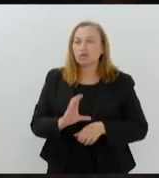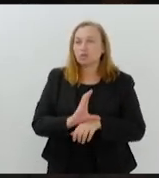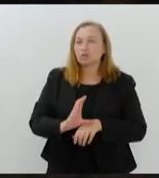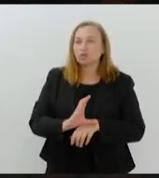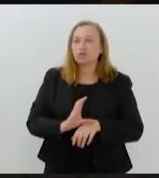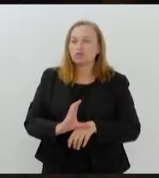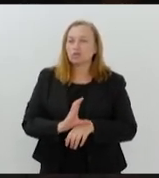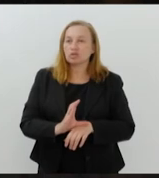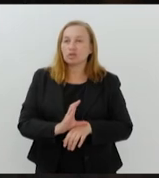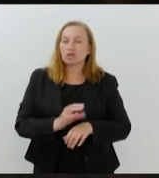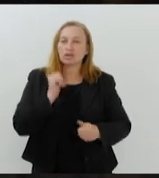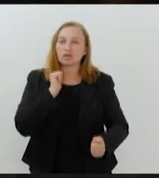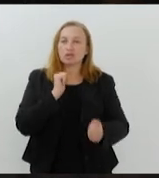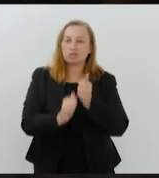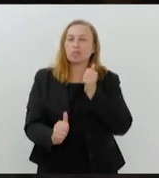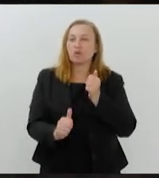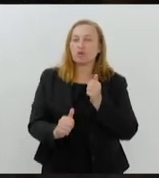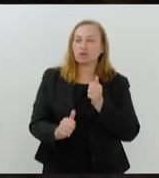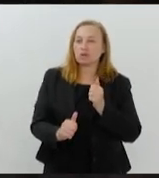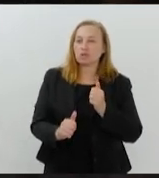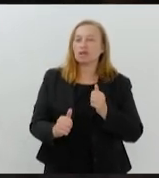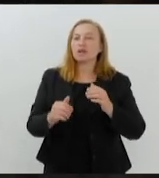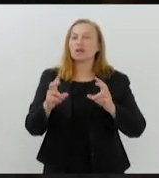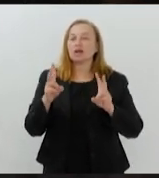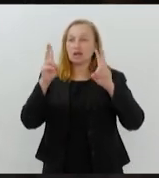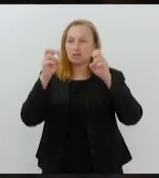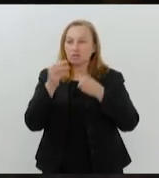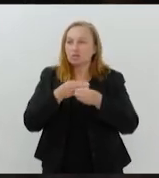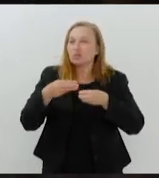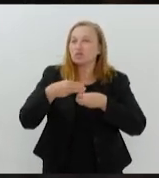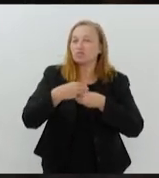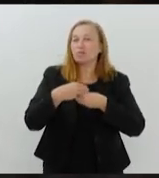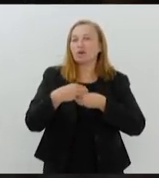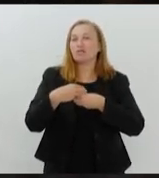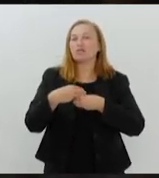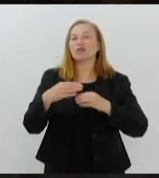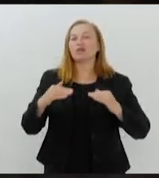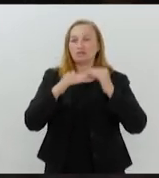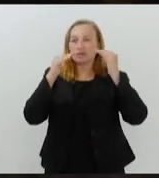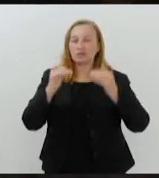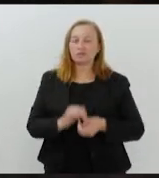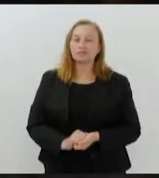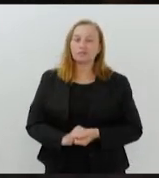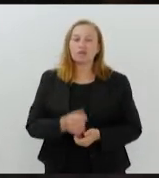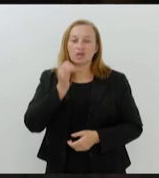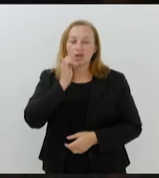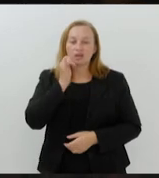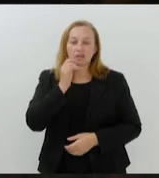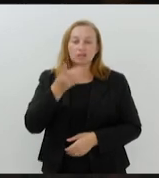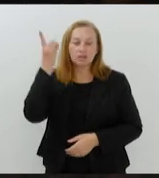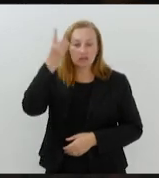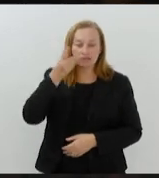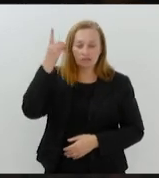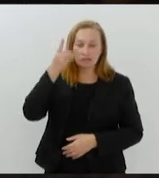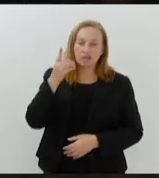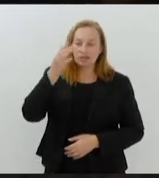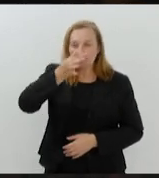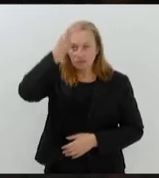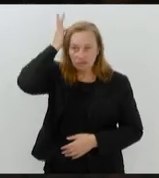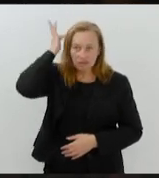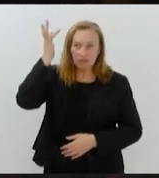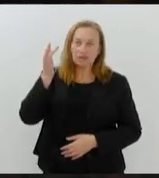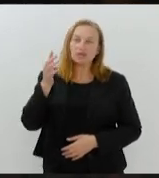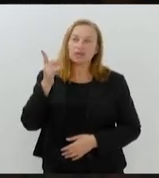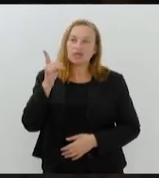constitucionalidade de esporte e lazer favorável, de assuntos municipais e desenvolvimento regional favorável. Relatores, deputado Fred Pacheco,